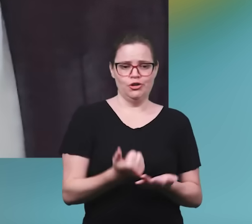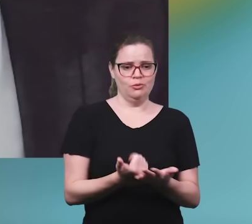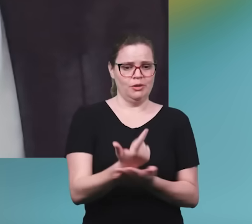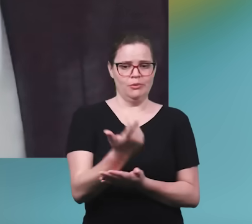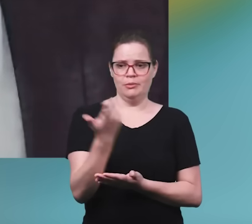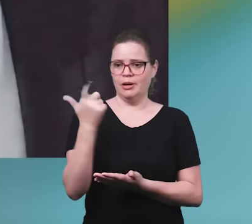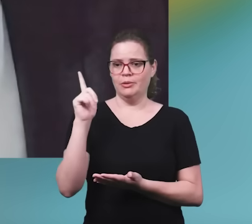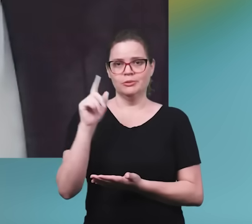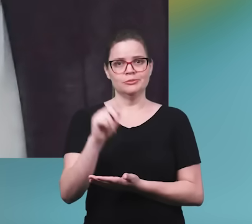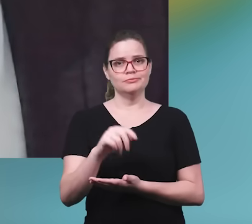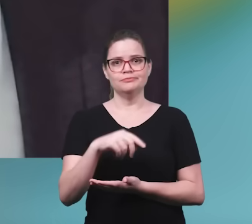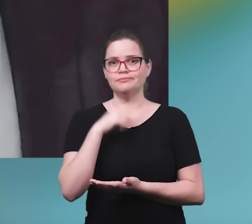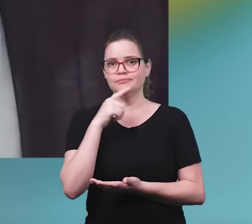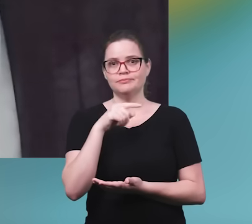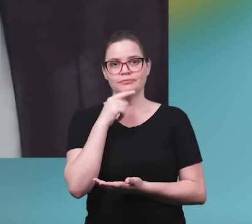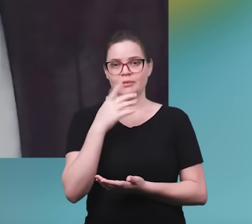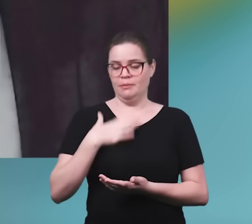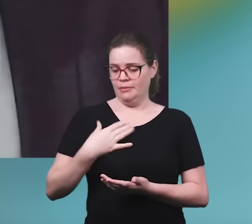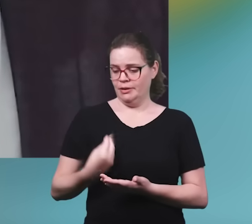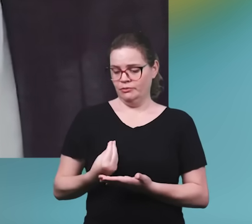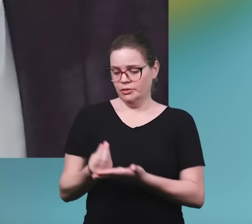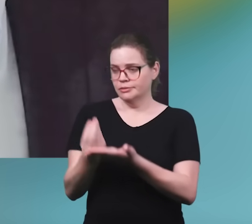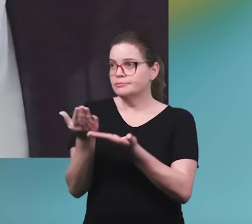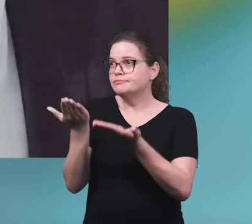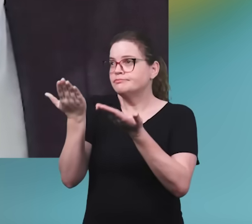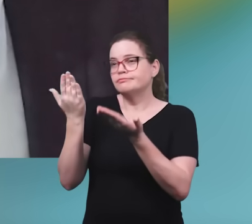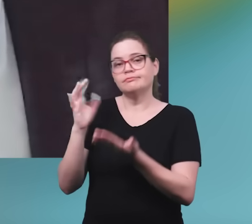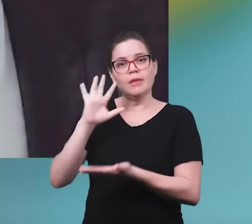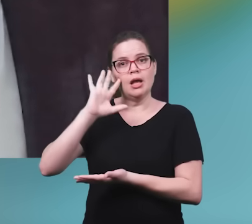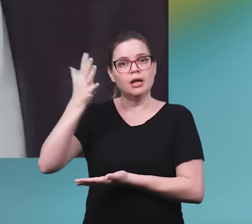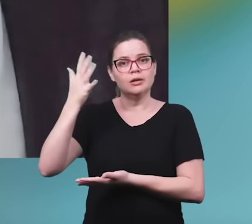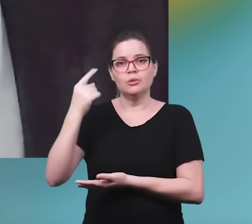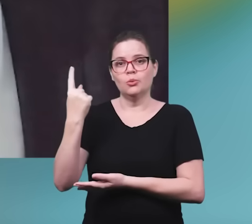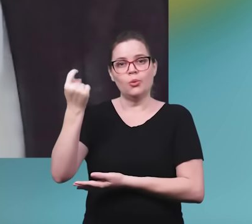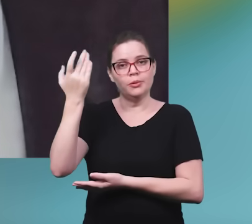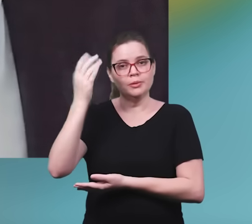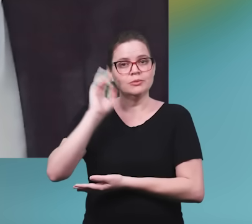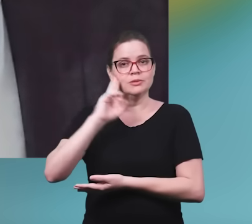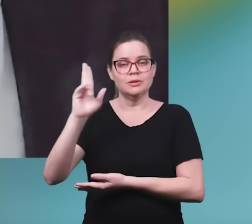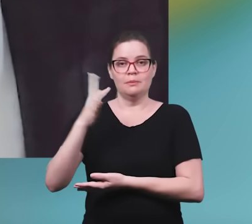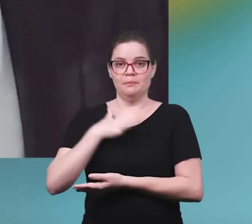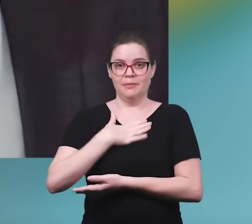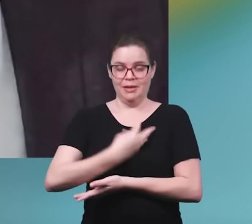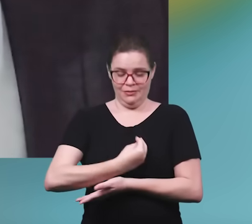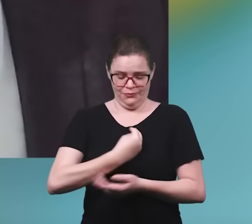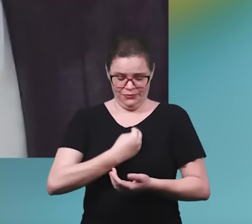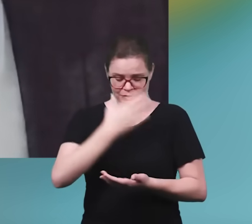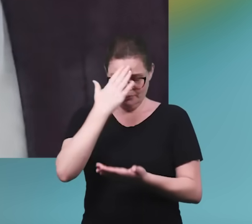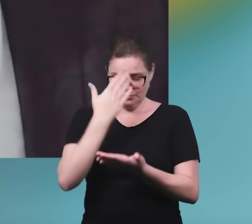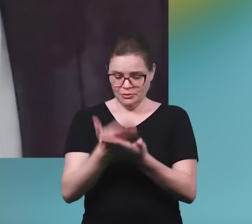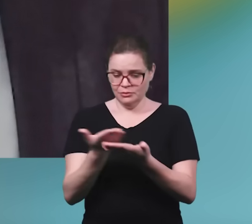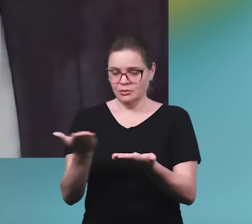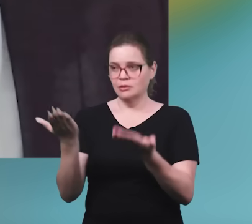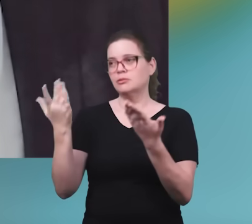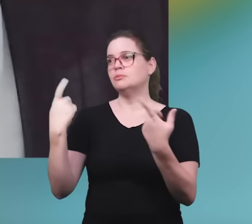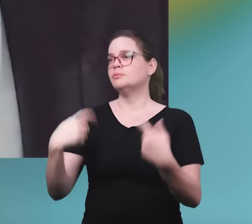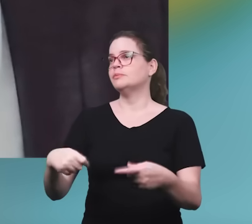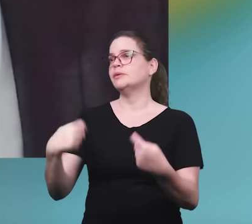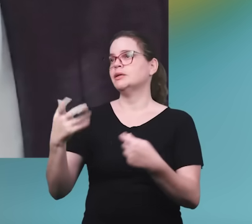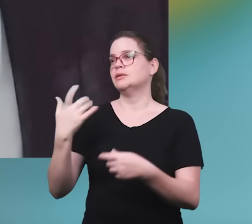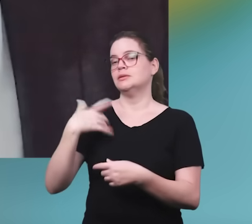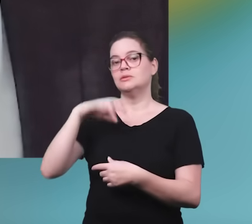Não tenho como adquirir. Minha situação agora está nas tuas mãos. Só o Senhor pode resolver. A minha vida confio ao